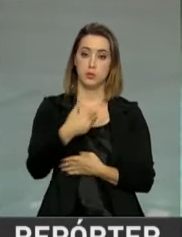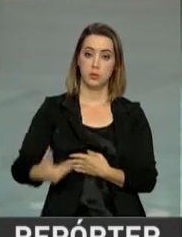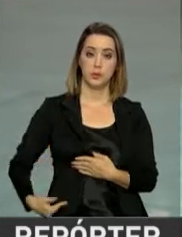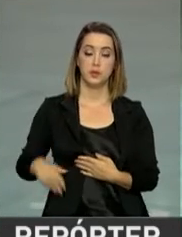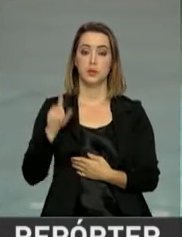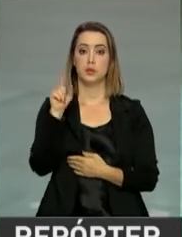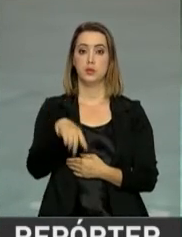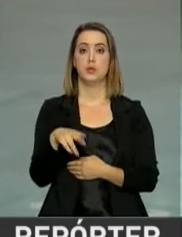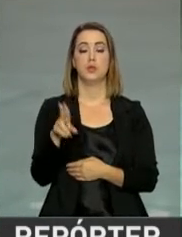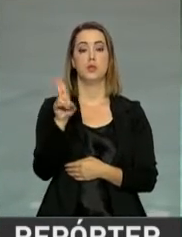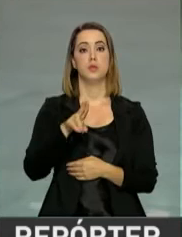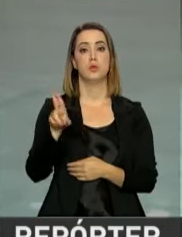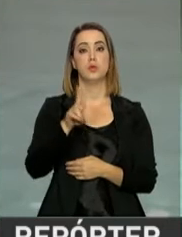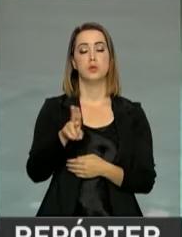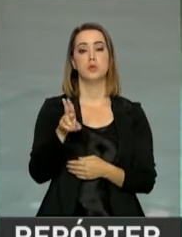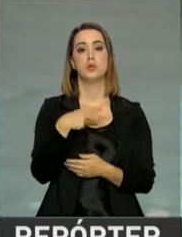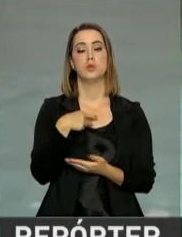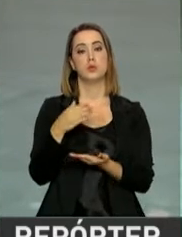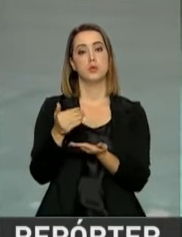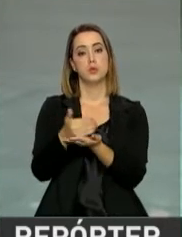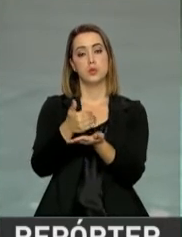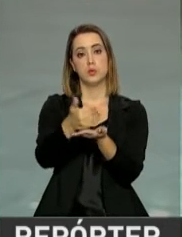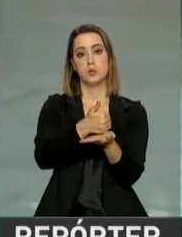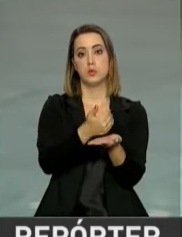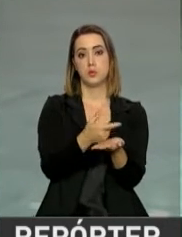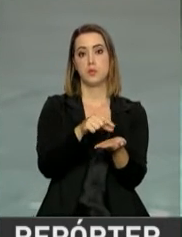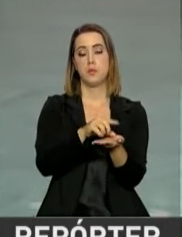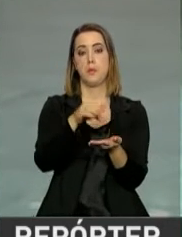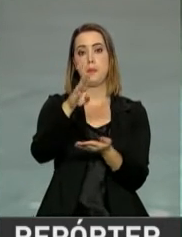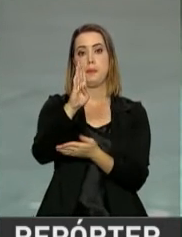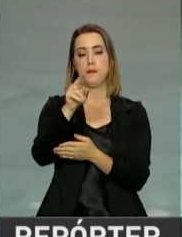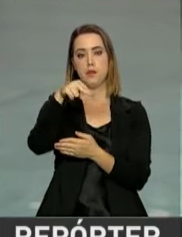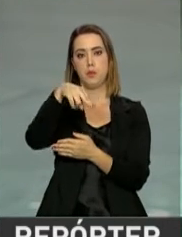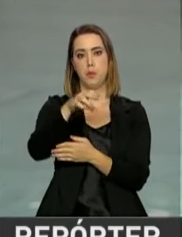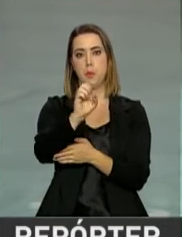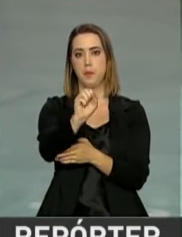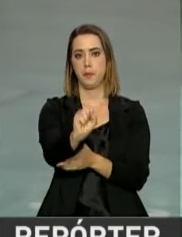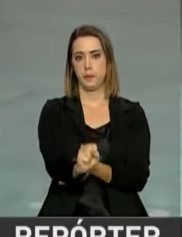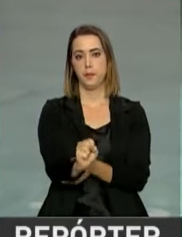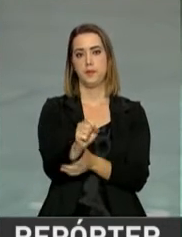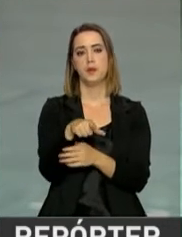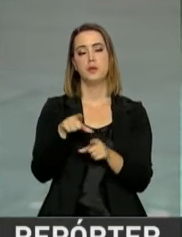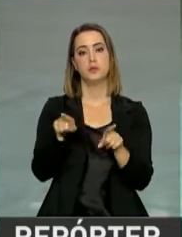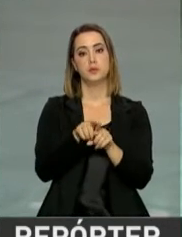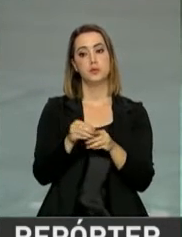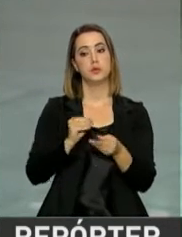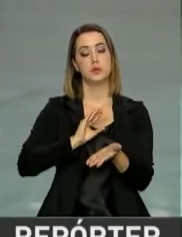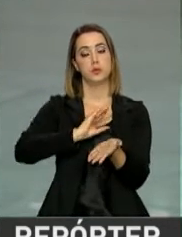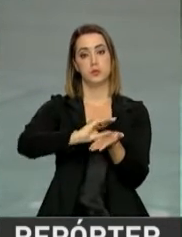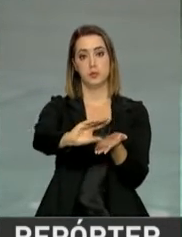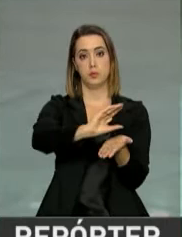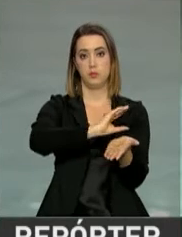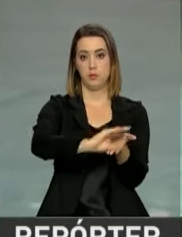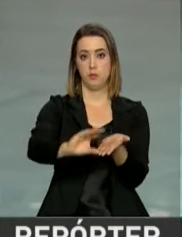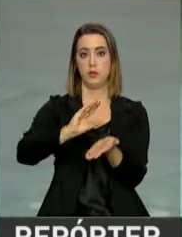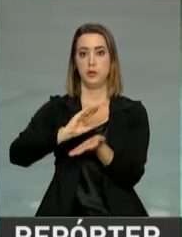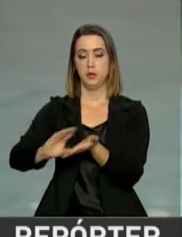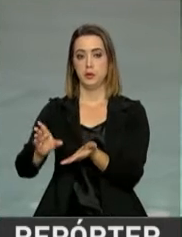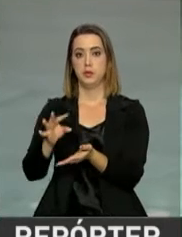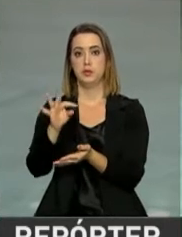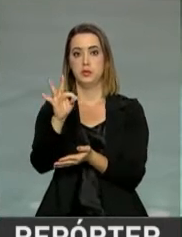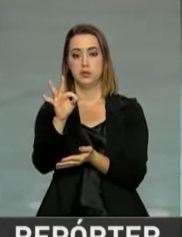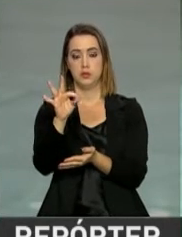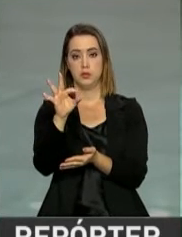é utilizar os recursos que estão no Banco Nacional de Desenvolvimento Econômico e Social e vão ser transferidos para o Tesouro